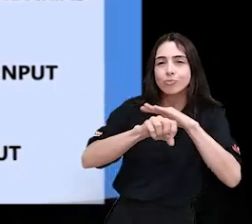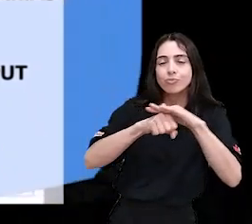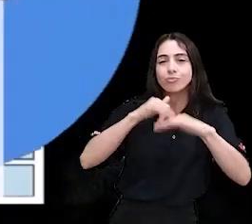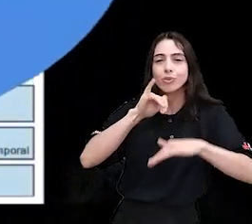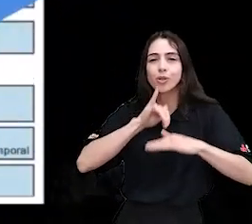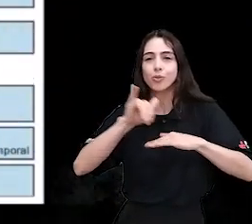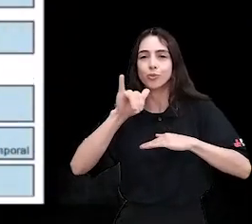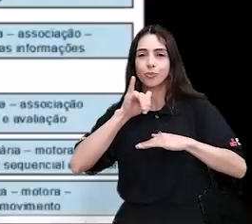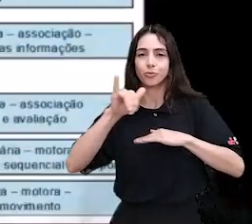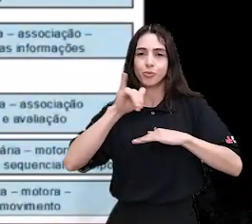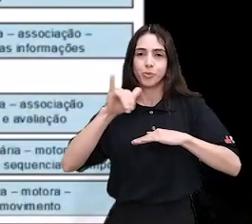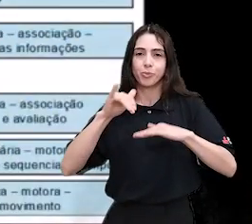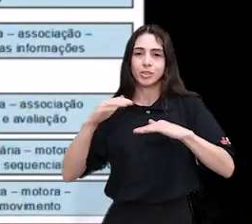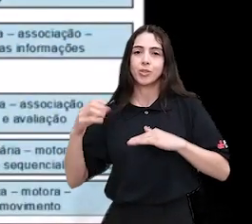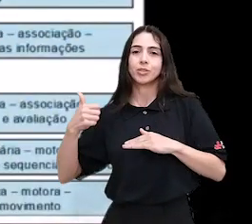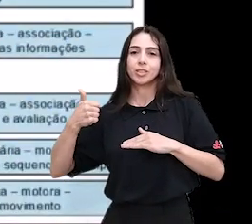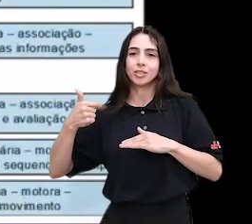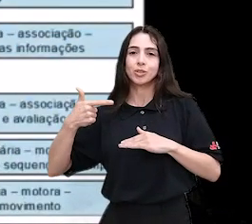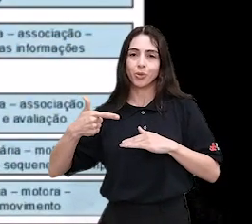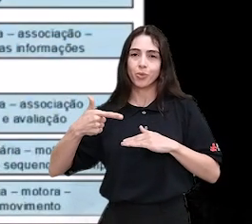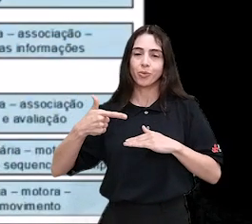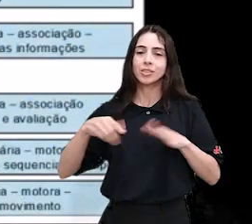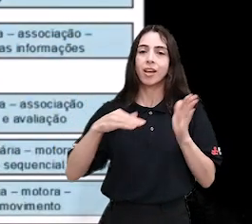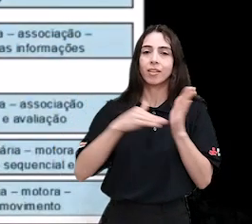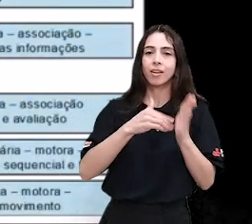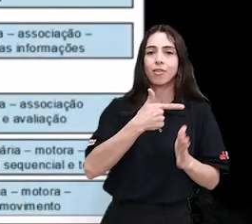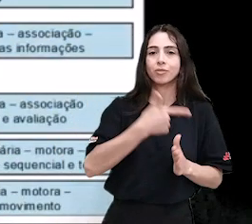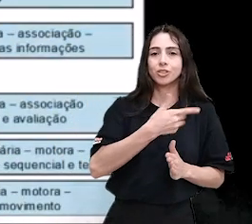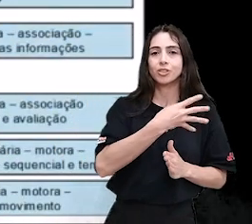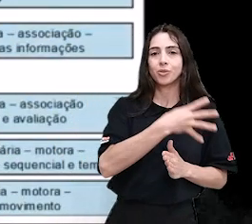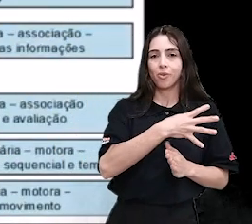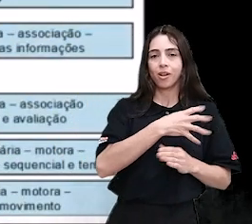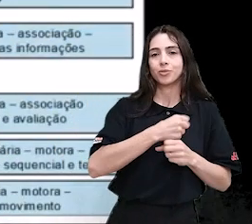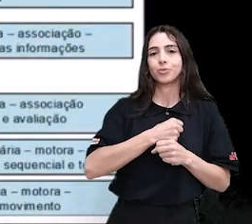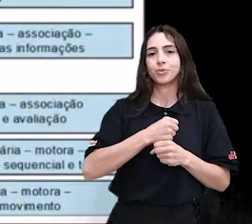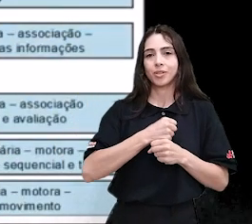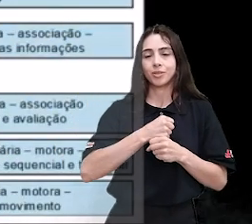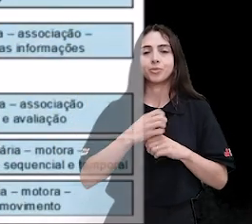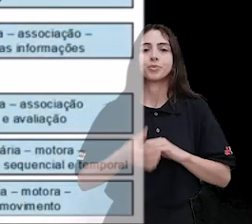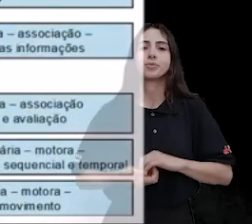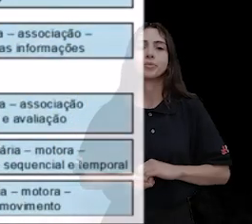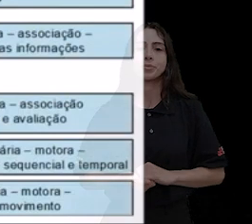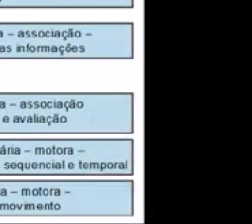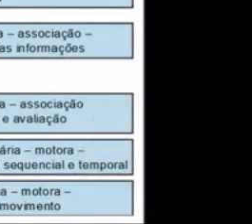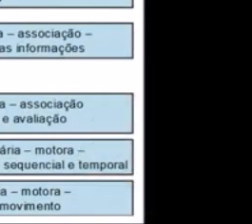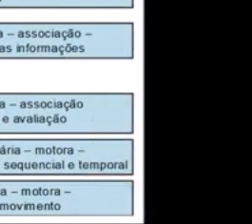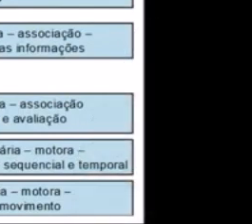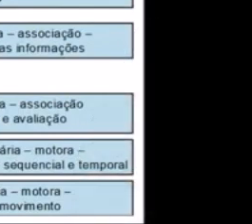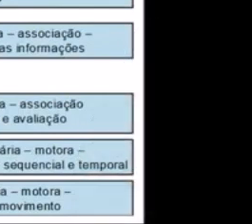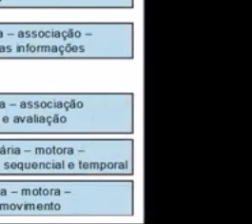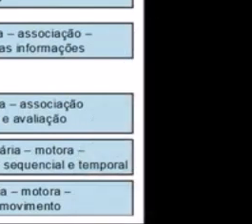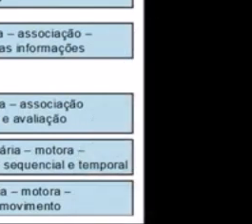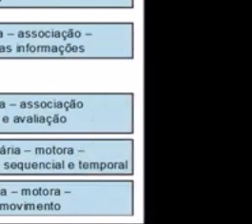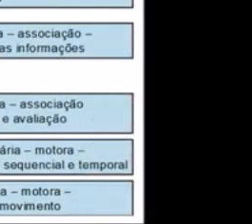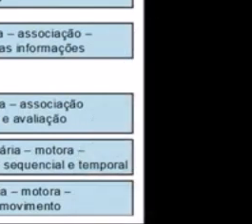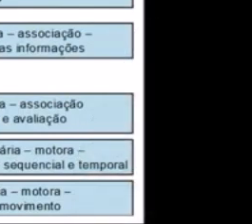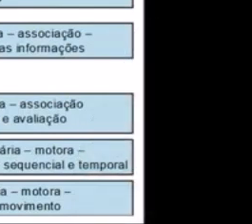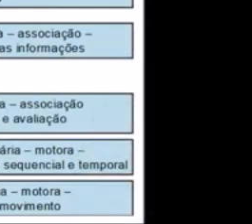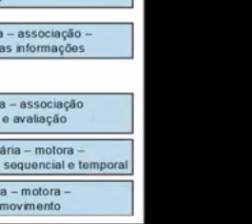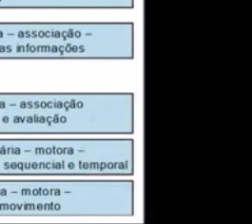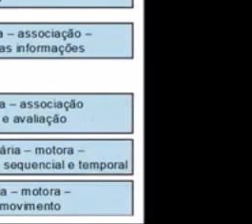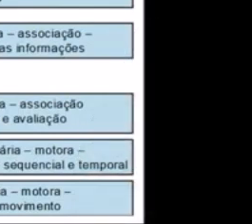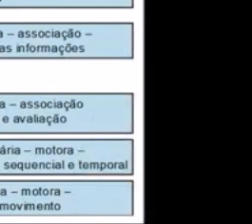de 12 a 24 anos. Hickory dickory dock, the mouse ran up the clock. The clock